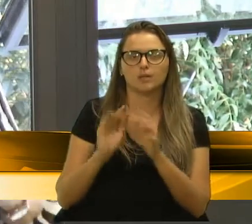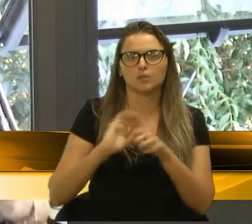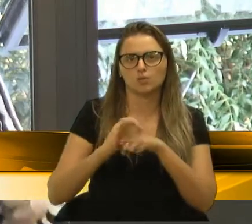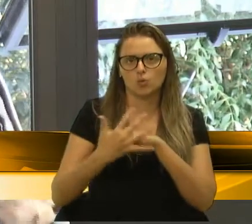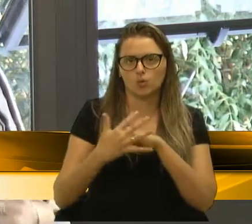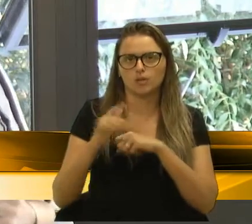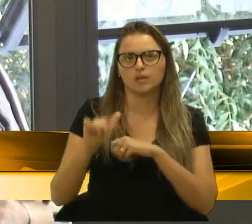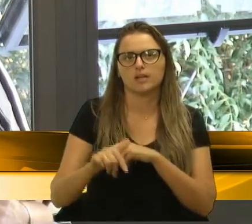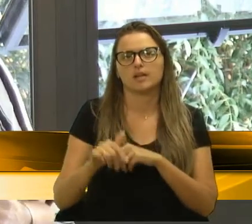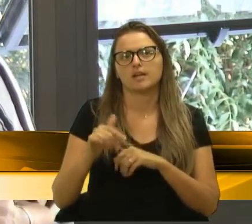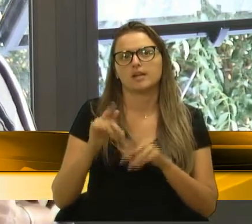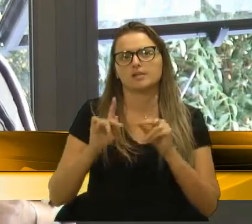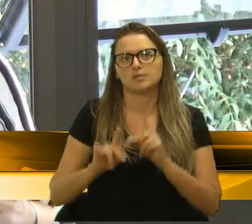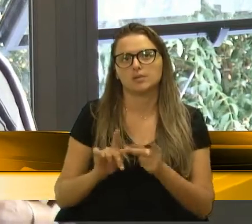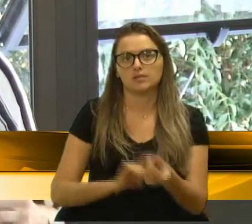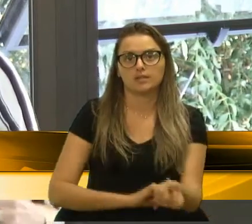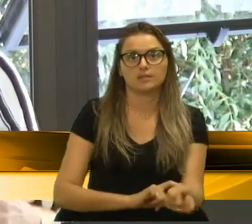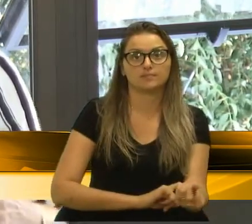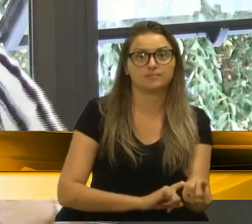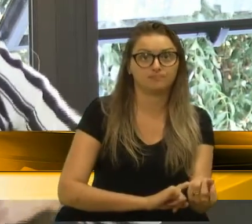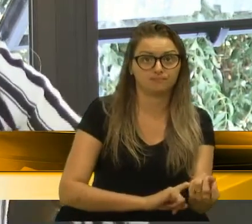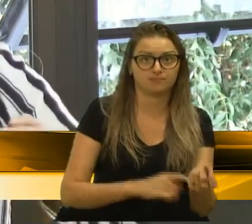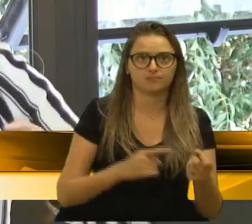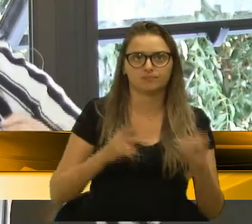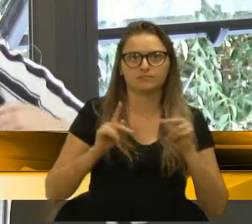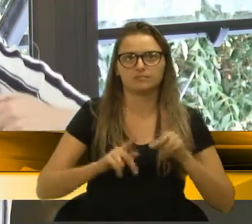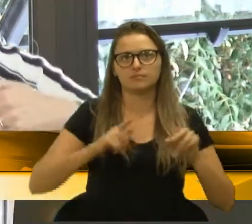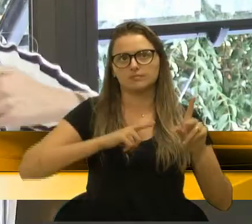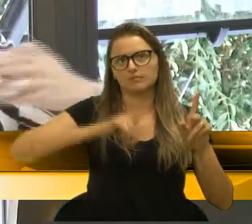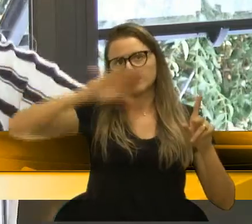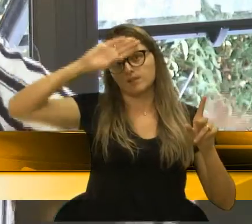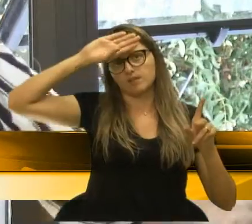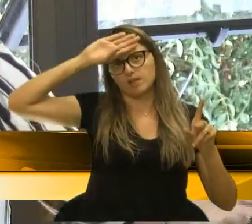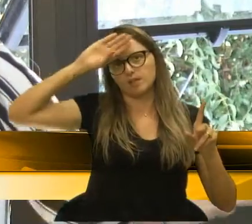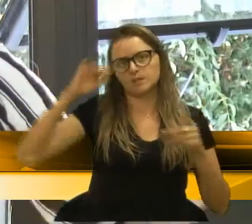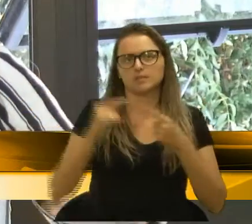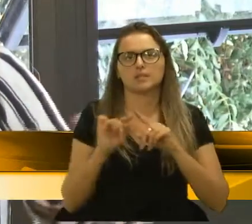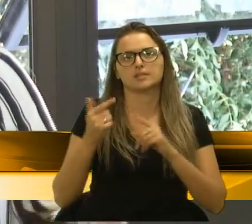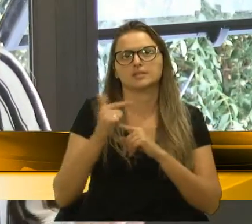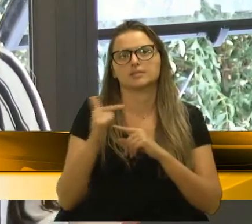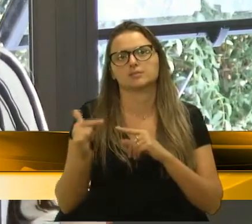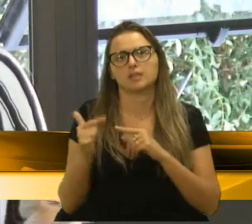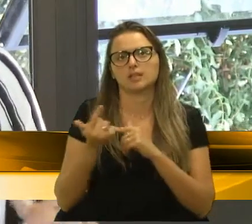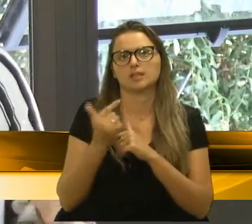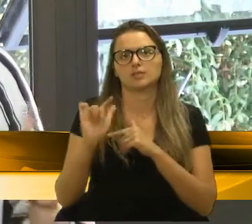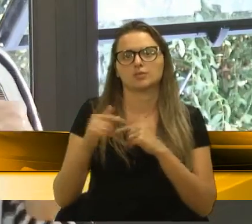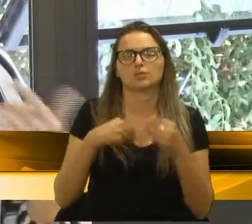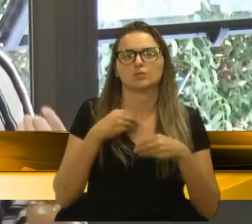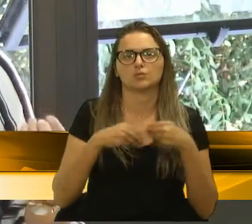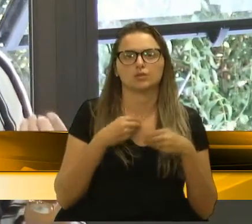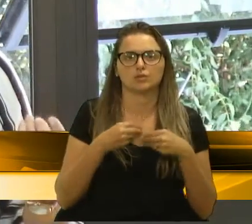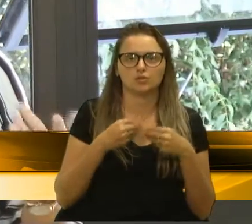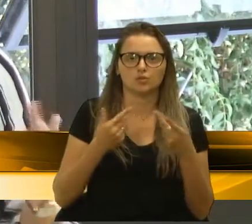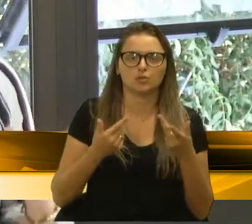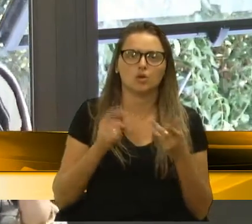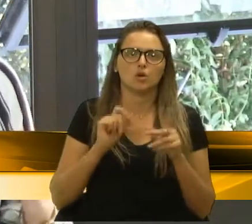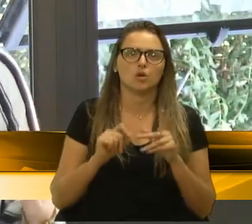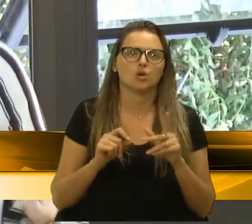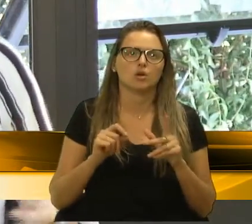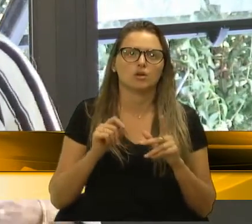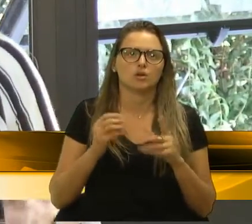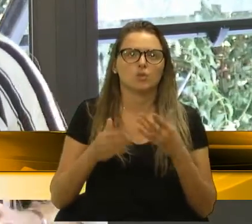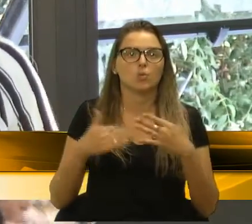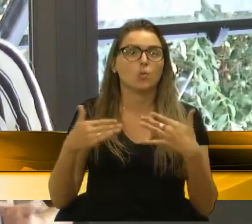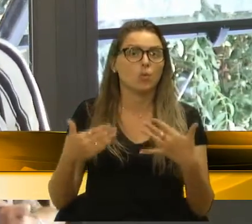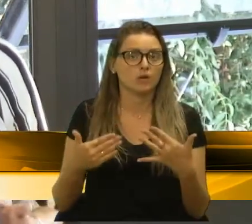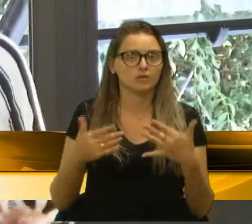questão da ansiedade. As pessoas têm uma febre, né, e não têm o resto das respostas. Então, quando que será e se